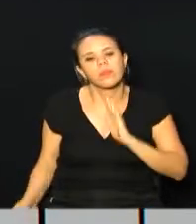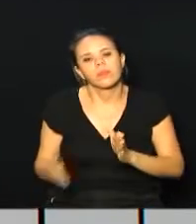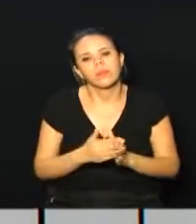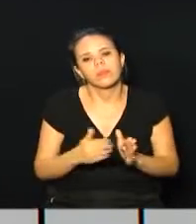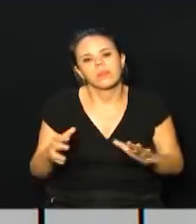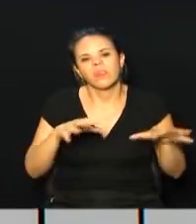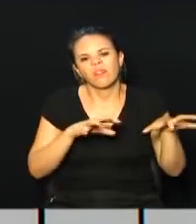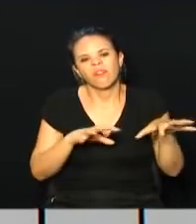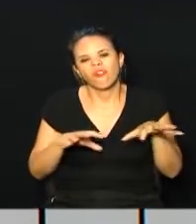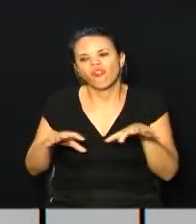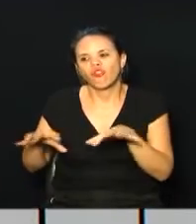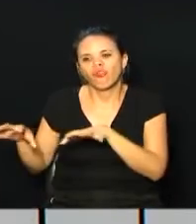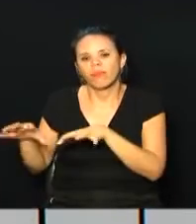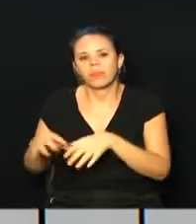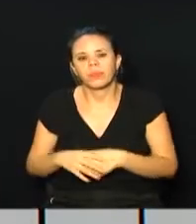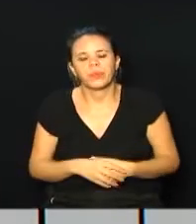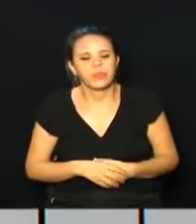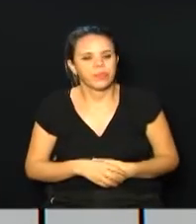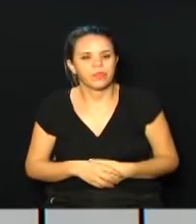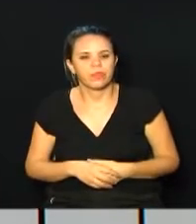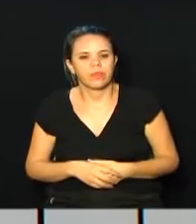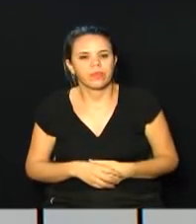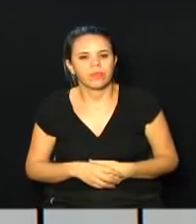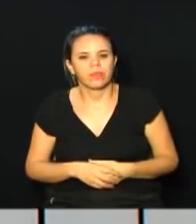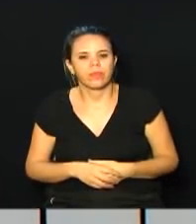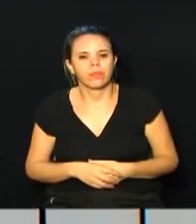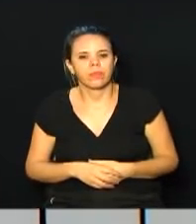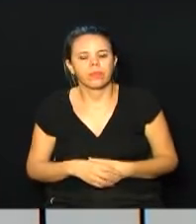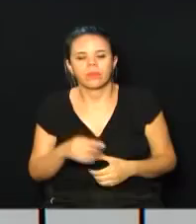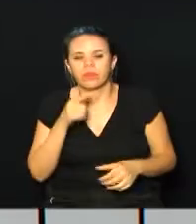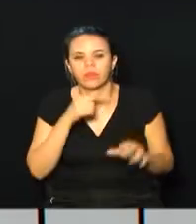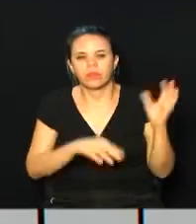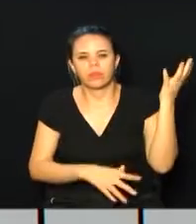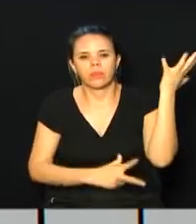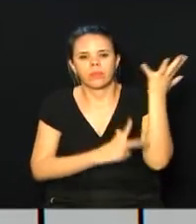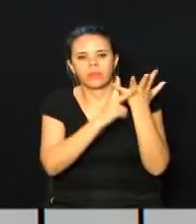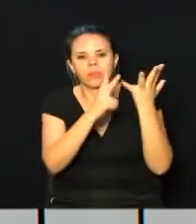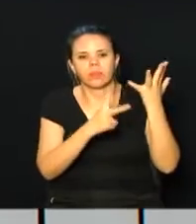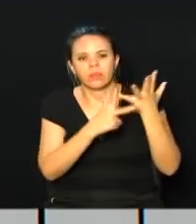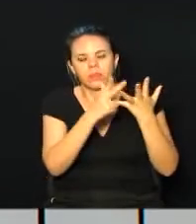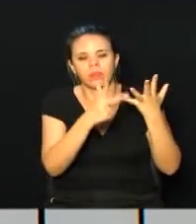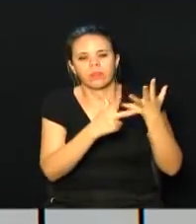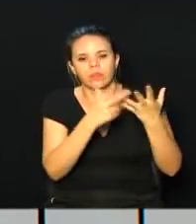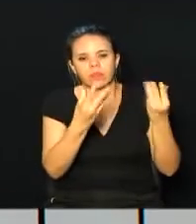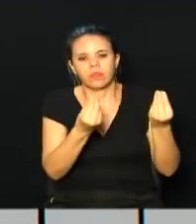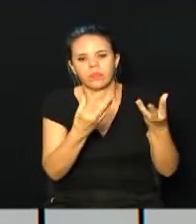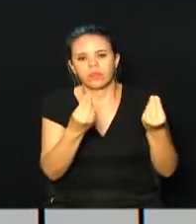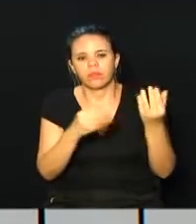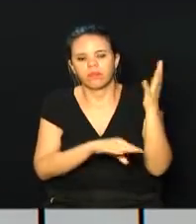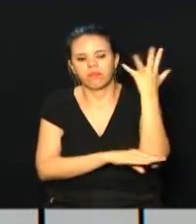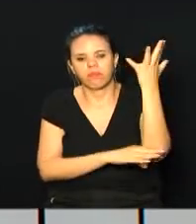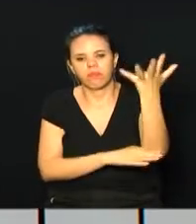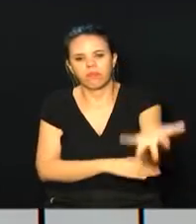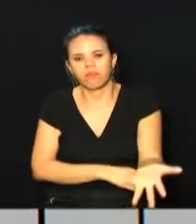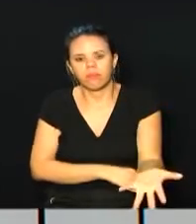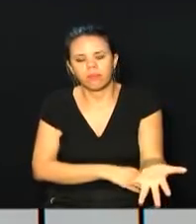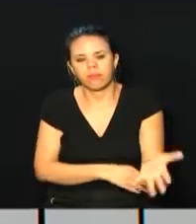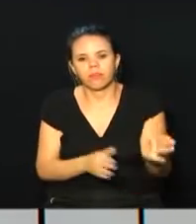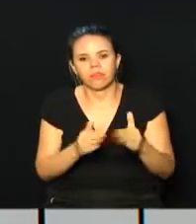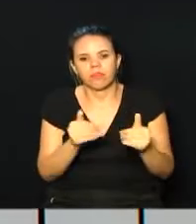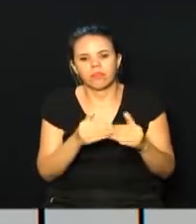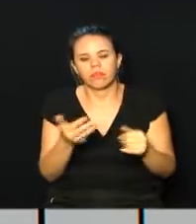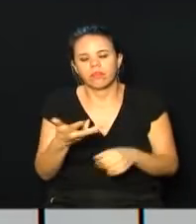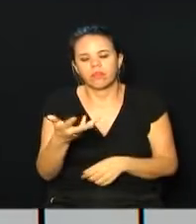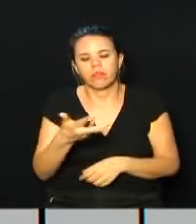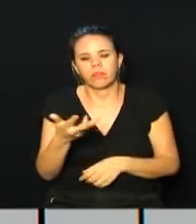de chuva, questão de poda de árvore, extração de árvore, muitas árvores caíram, né? Então eles pedem